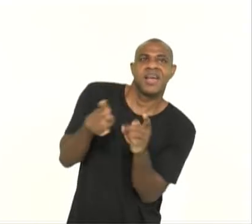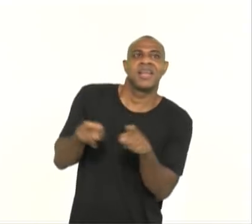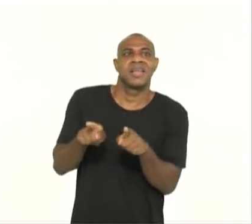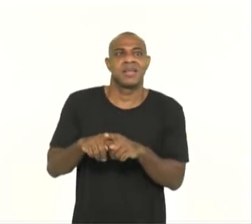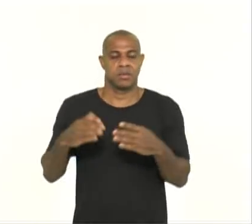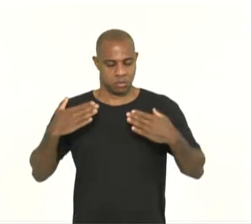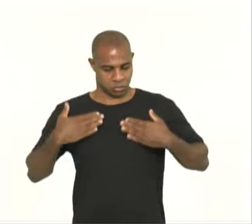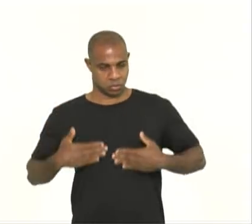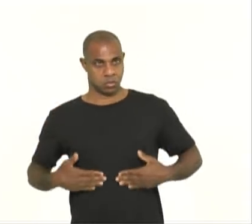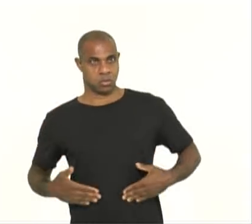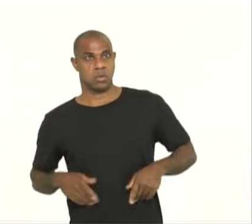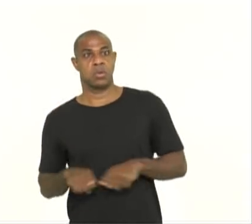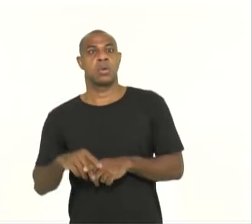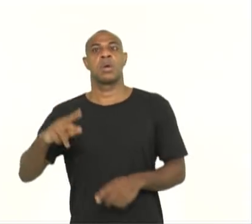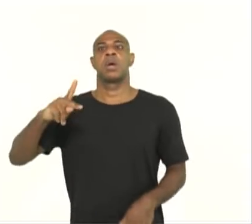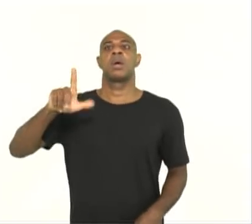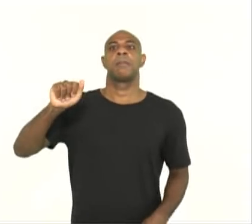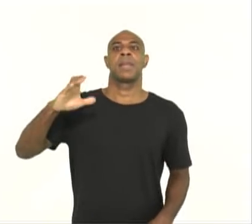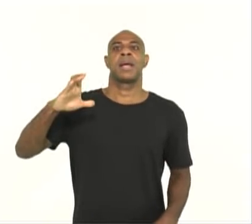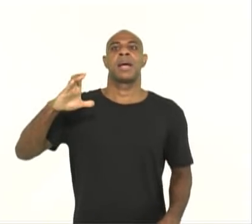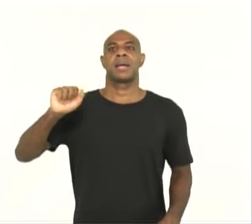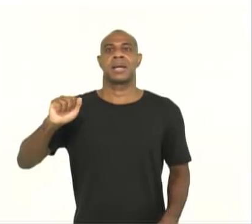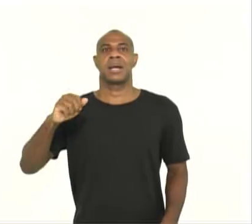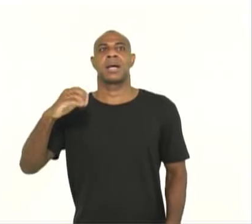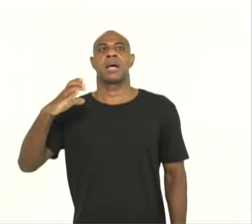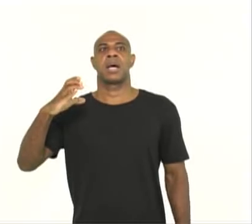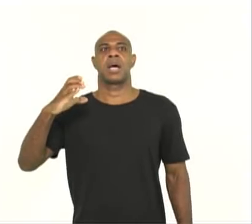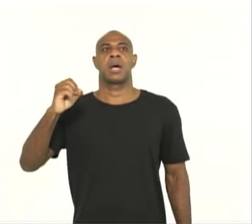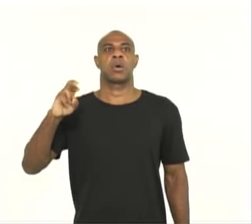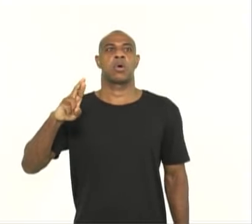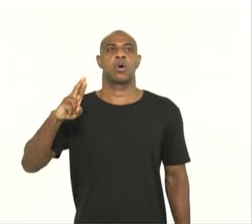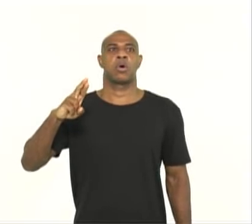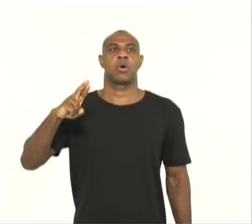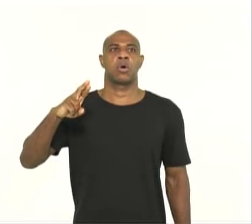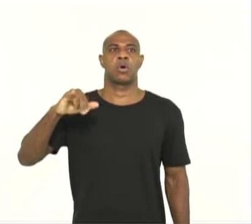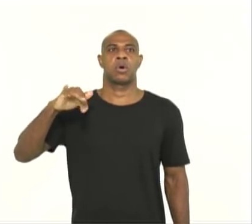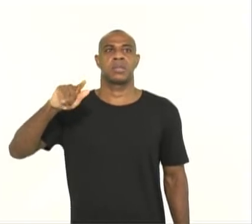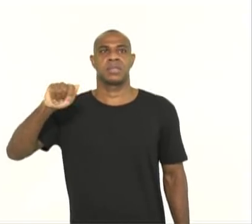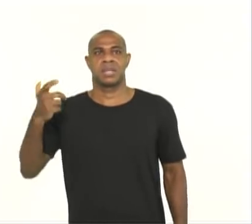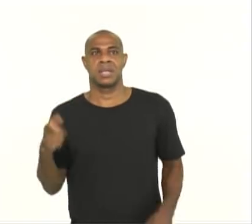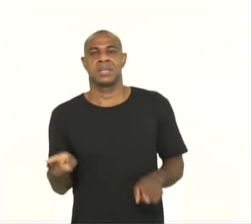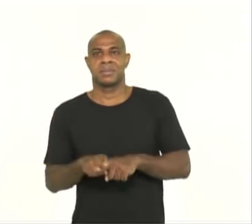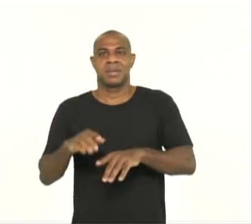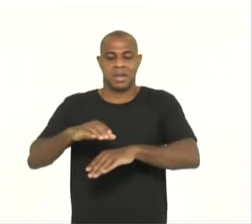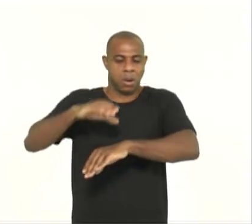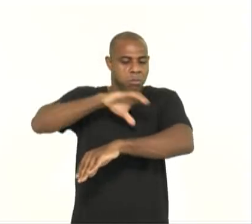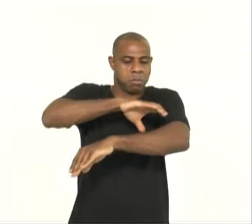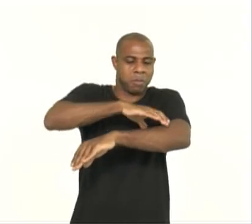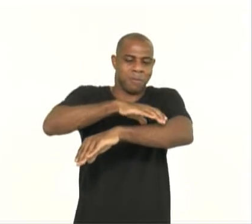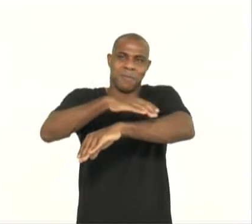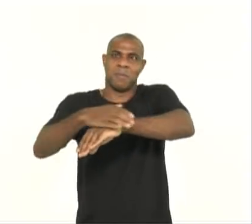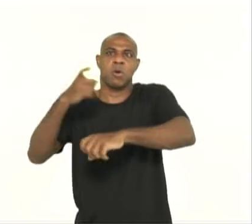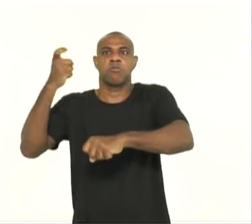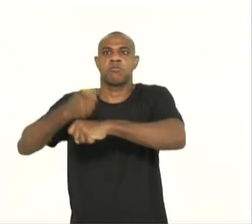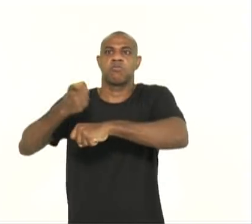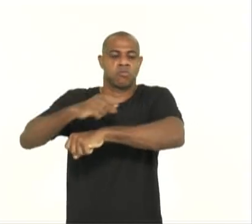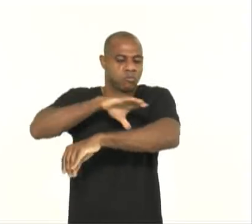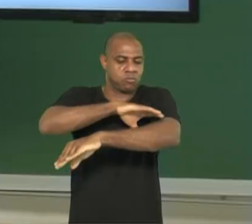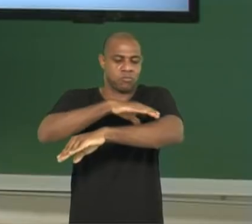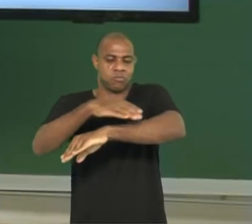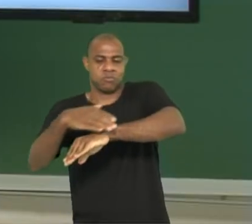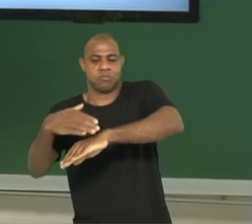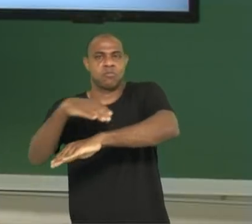corpo revestido por placas córneas, parecidas com as placas que fazem o casco das tartarugas. Eles